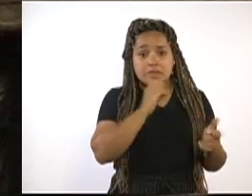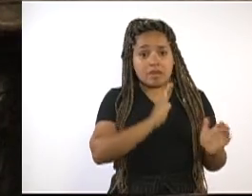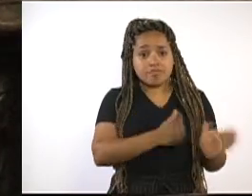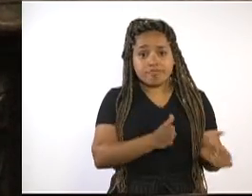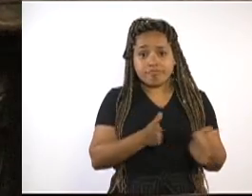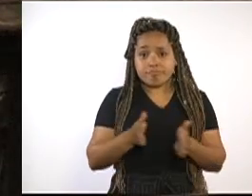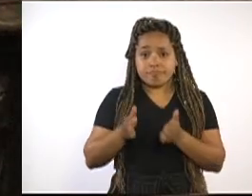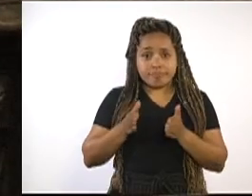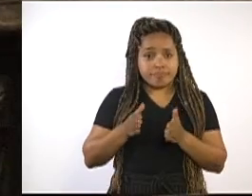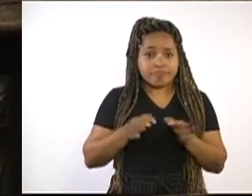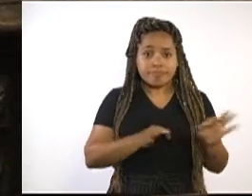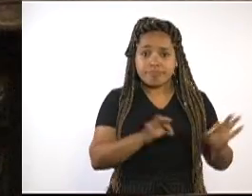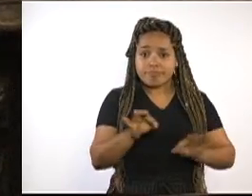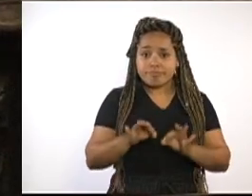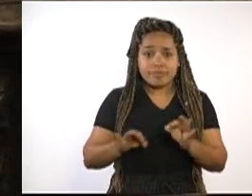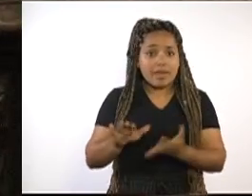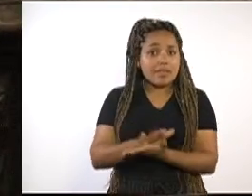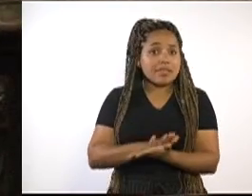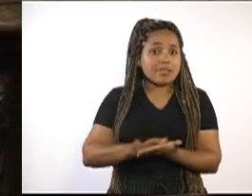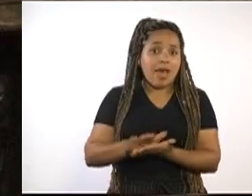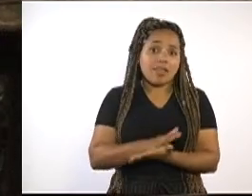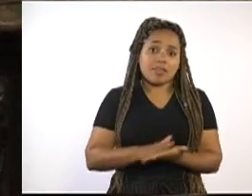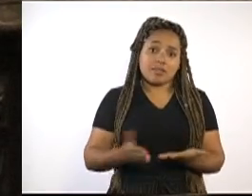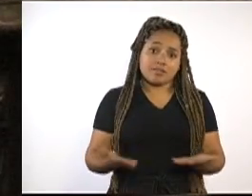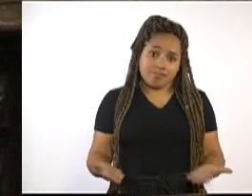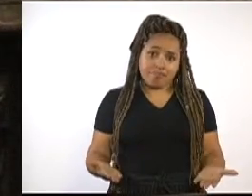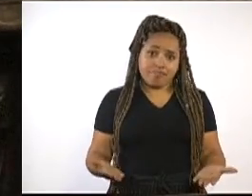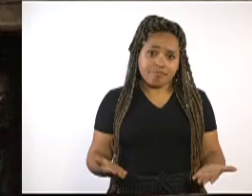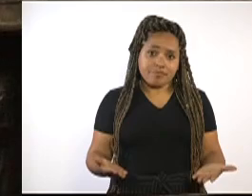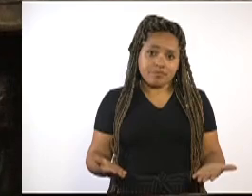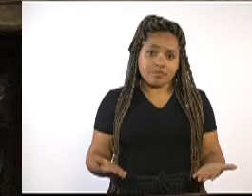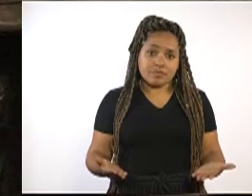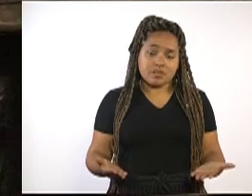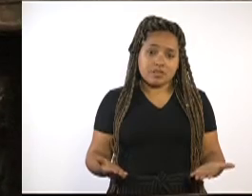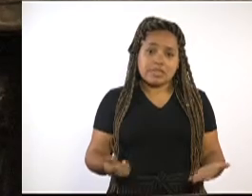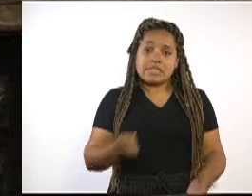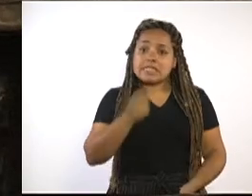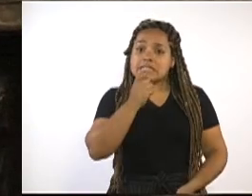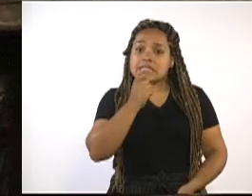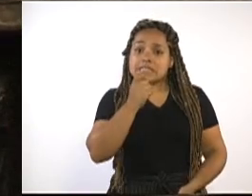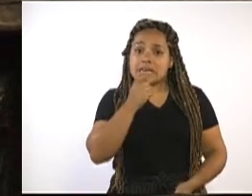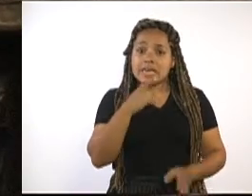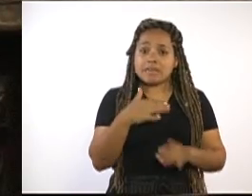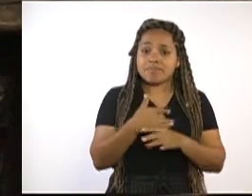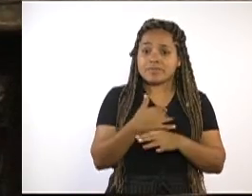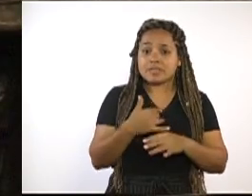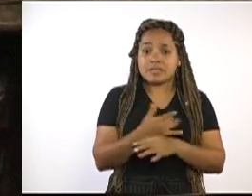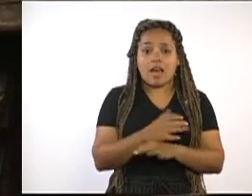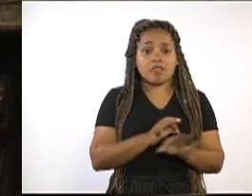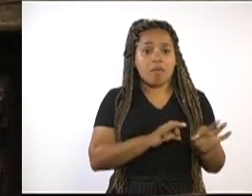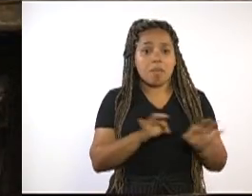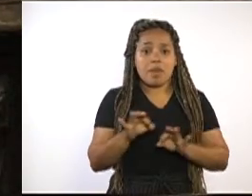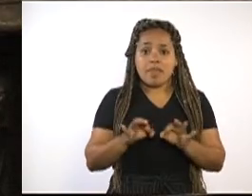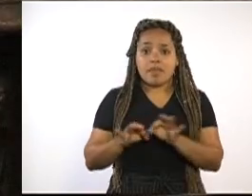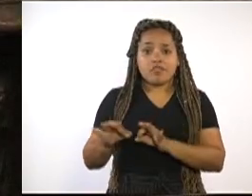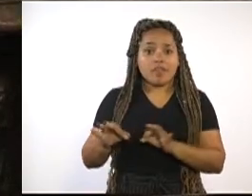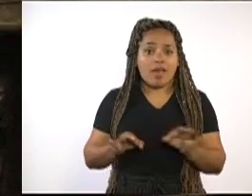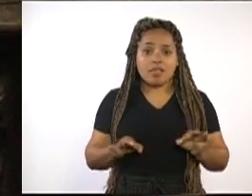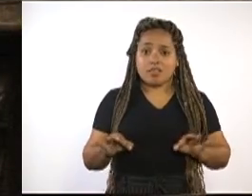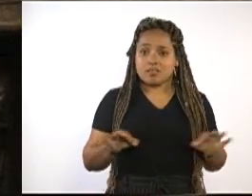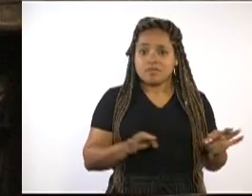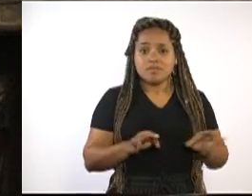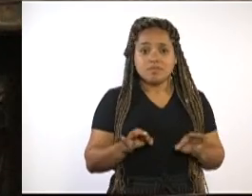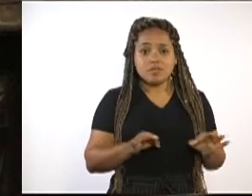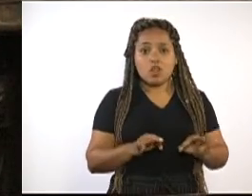sem organização alguma, sem uma cidade planejada, como temos visto